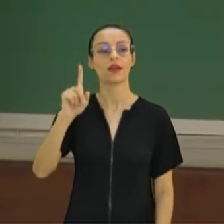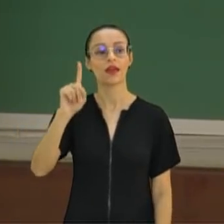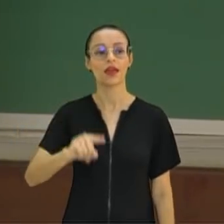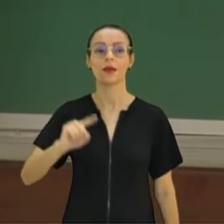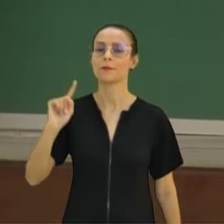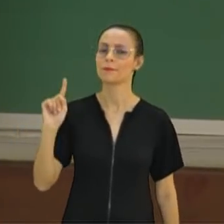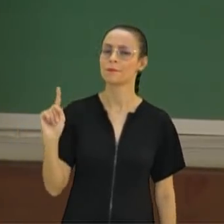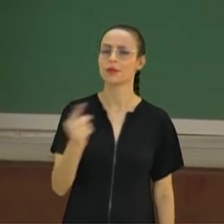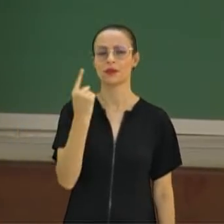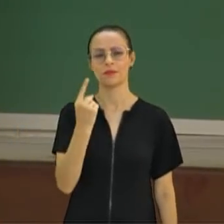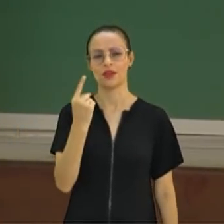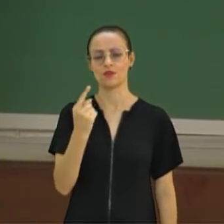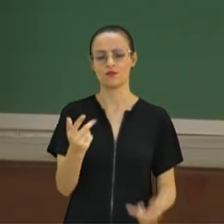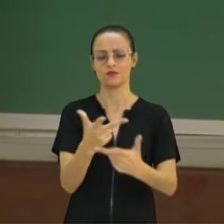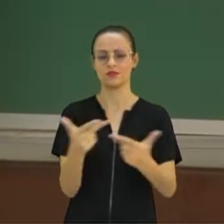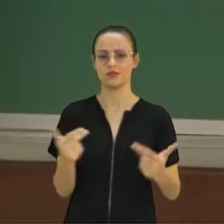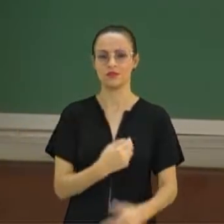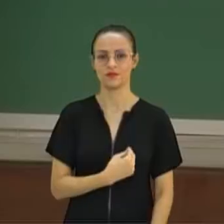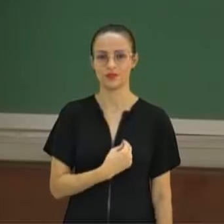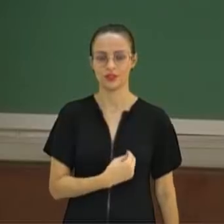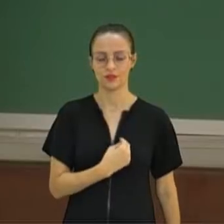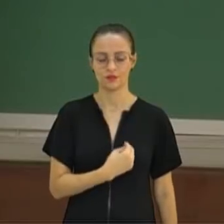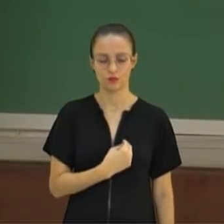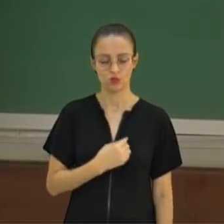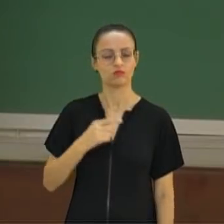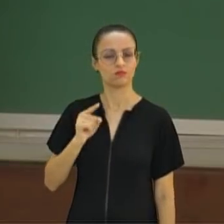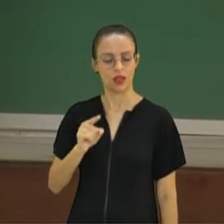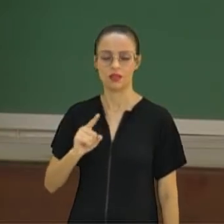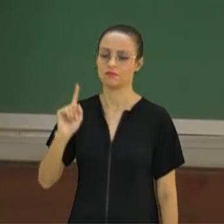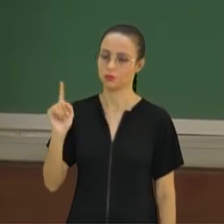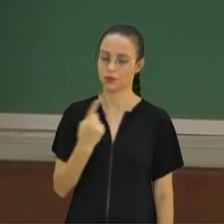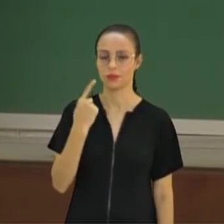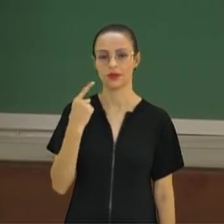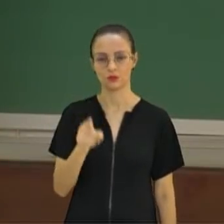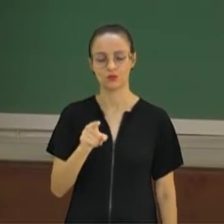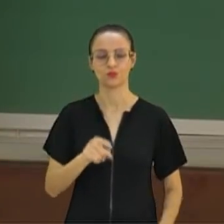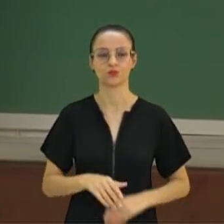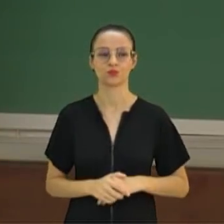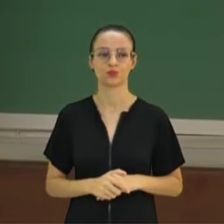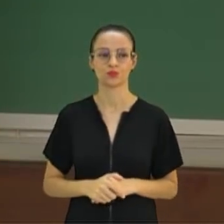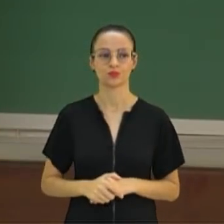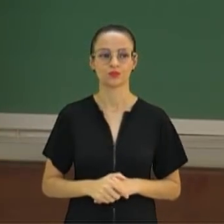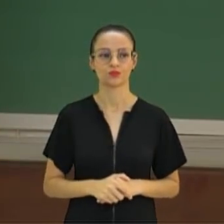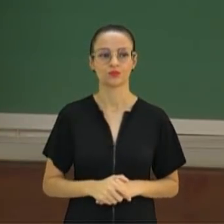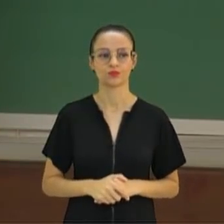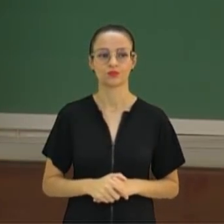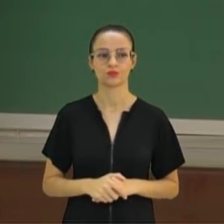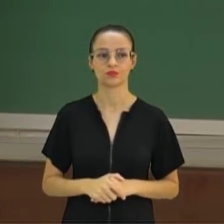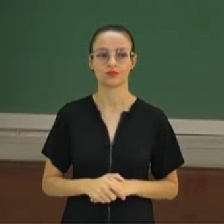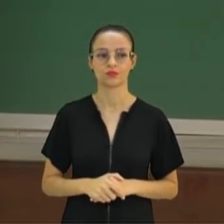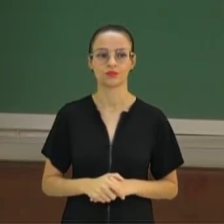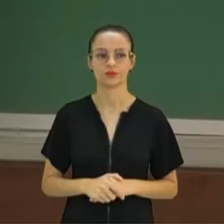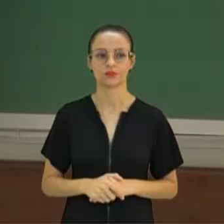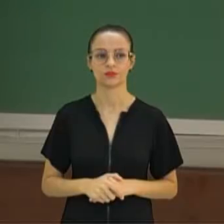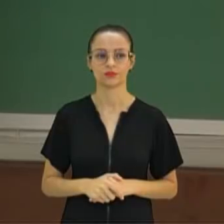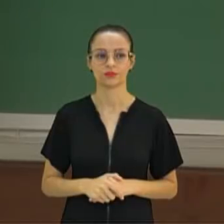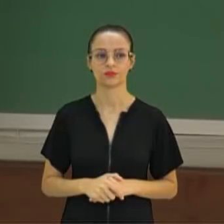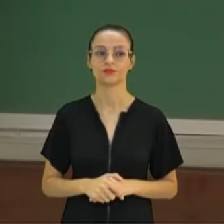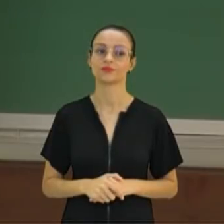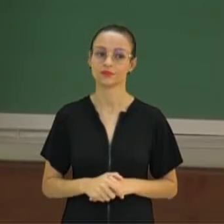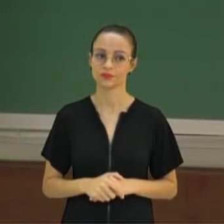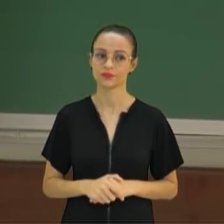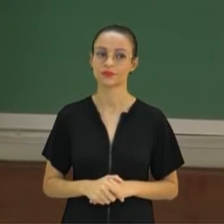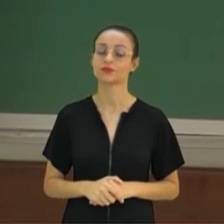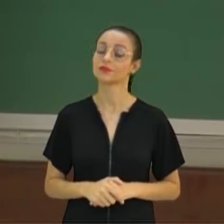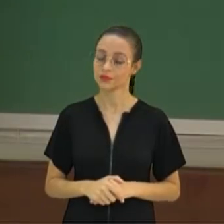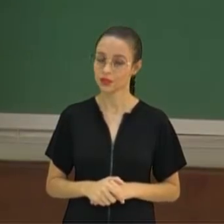primeiro ser vivo. Então, provavelmente, o coacervado com esse RNA tenha sido o primeiro ser vivo a surgir. Então, o primeiro ser vivo